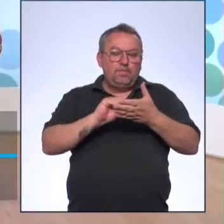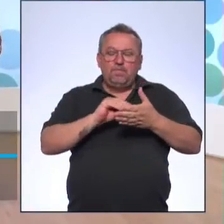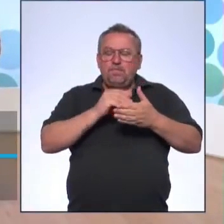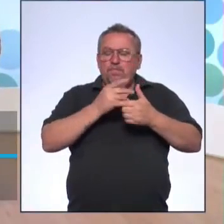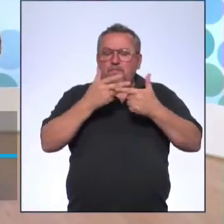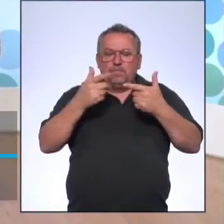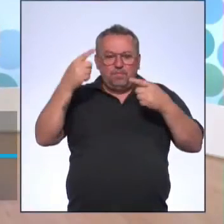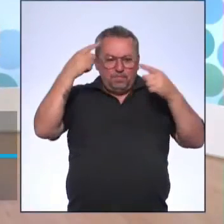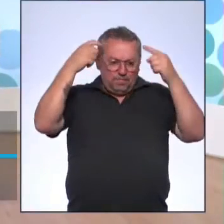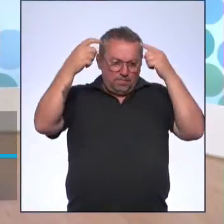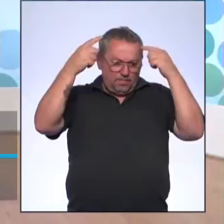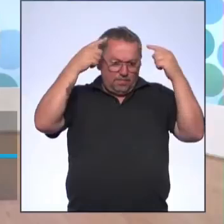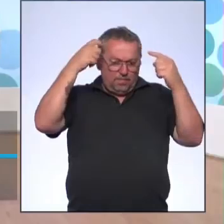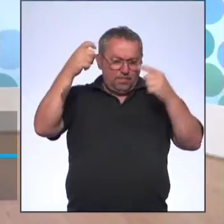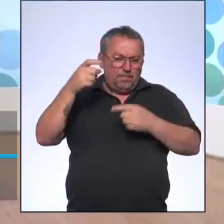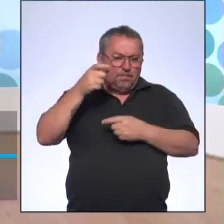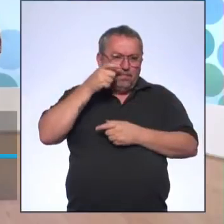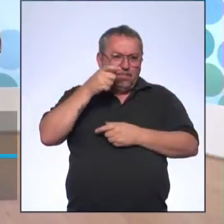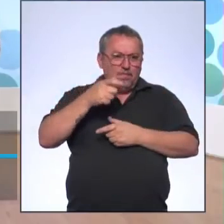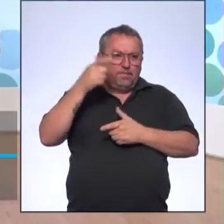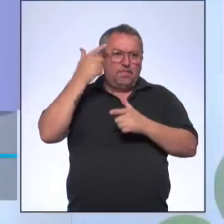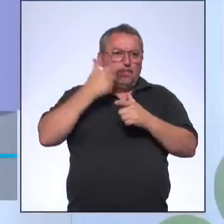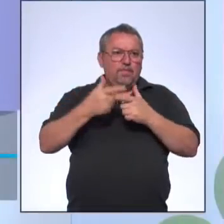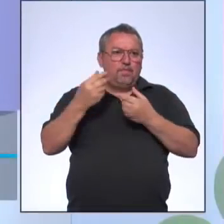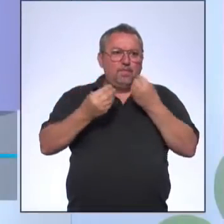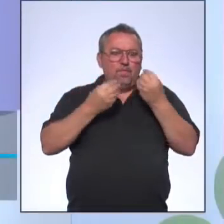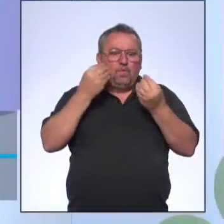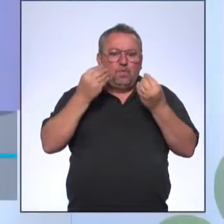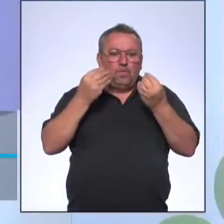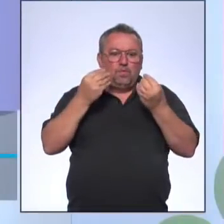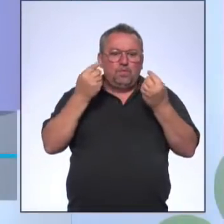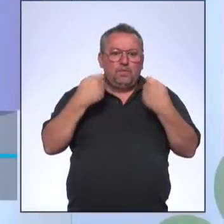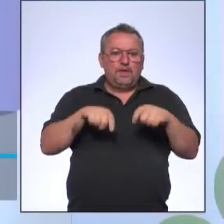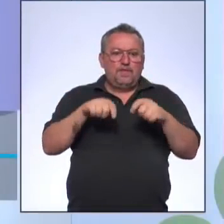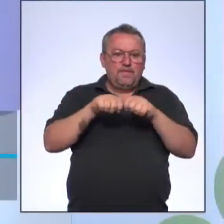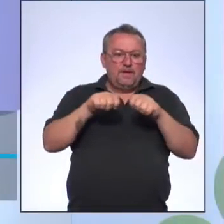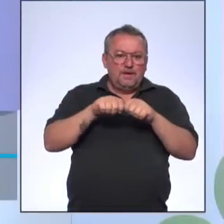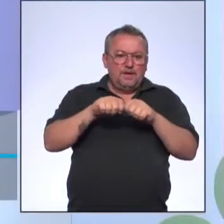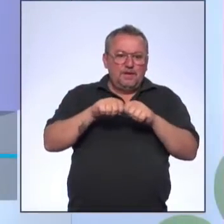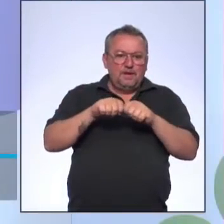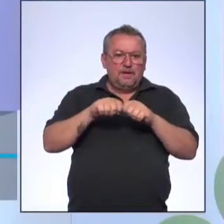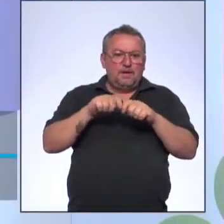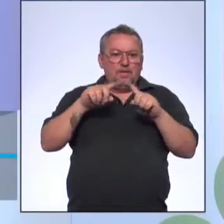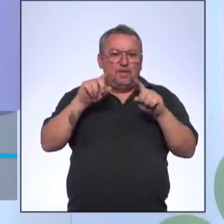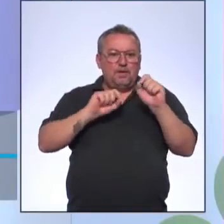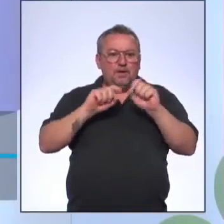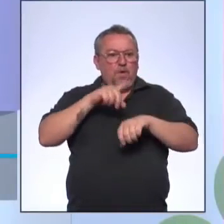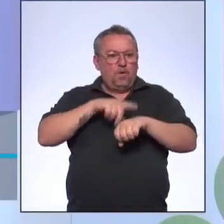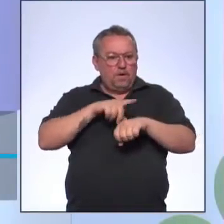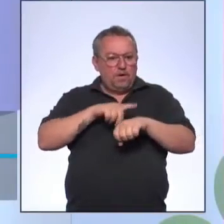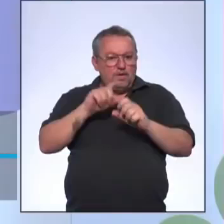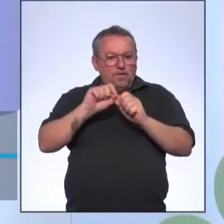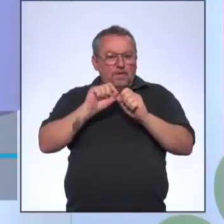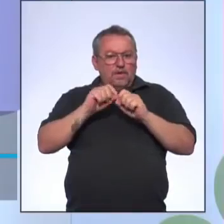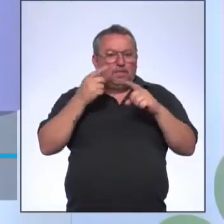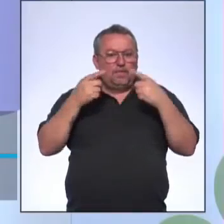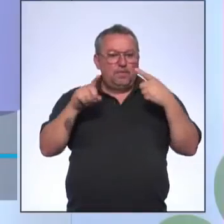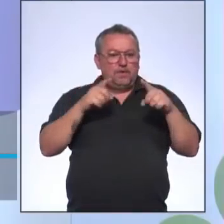bastante ideias bem interessantes sobre como se deve, o que que se deve ter, né, em mente na hora de compor uma